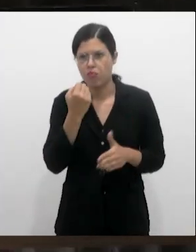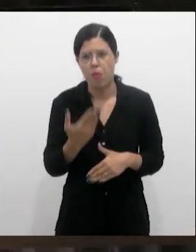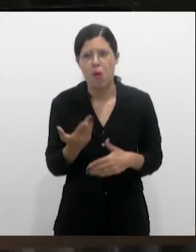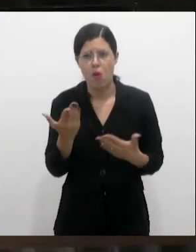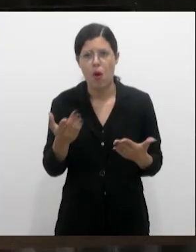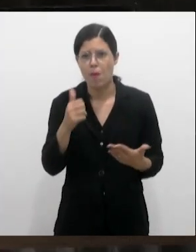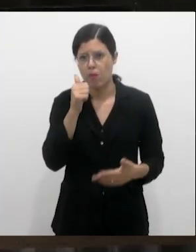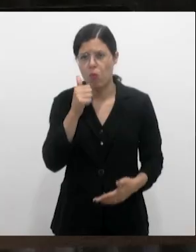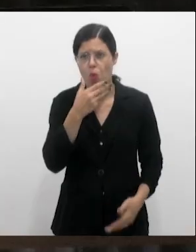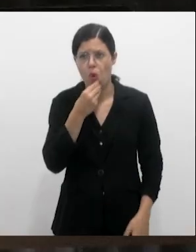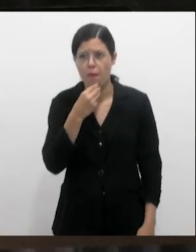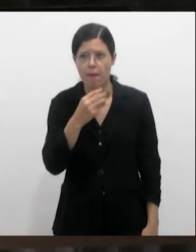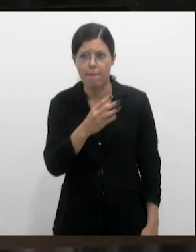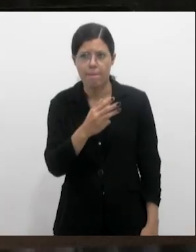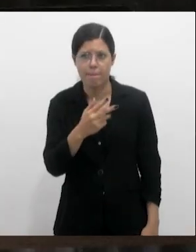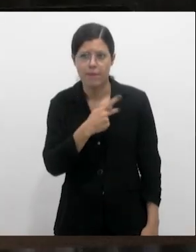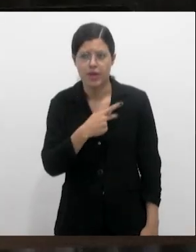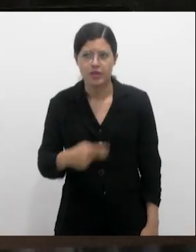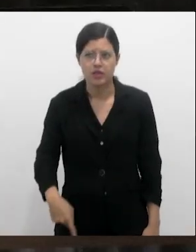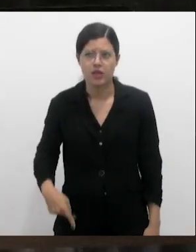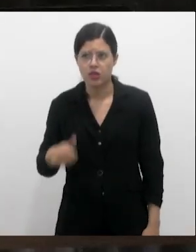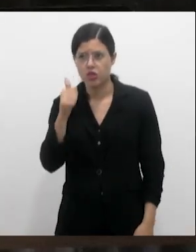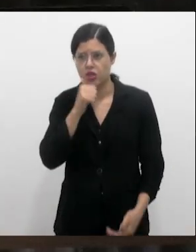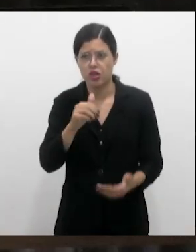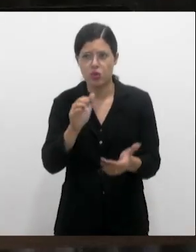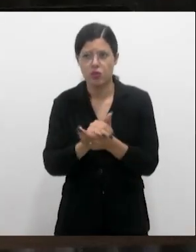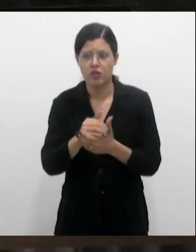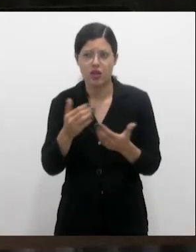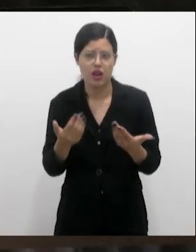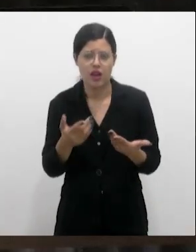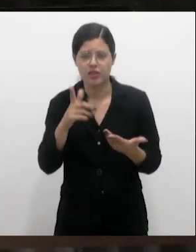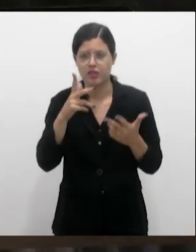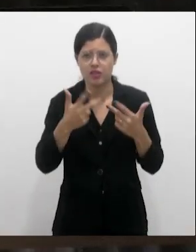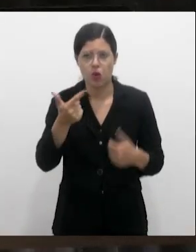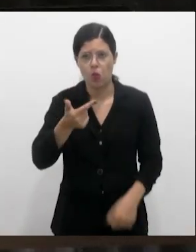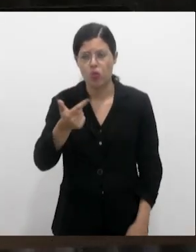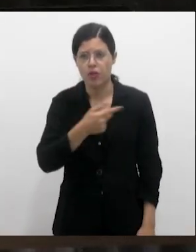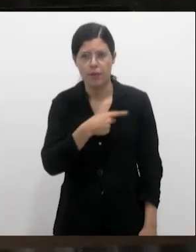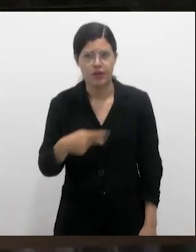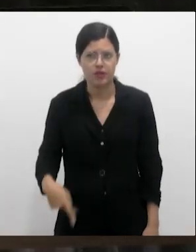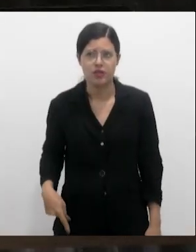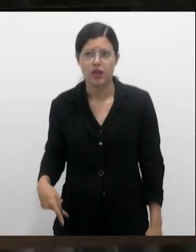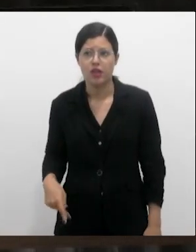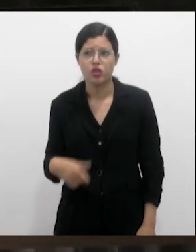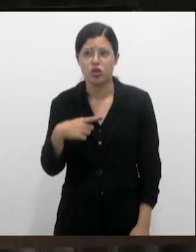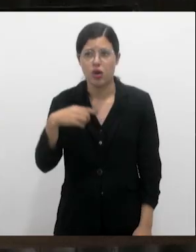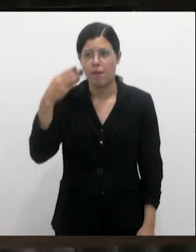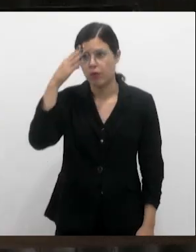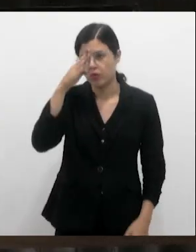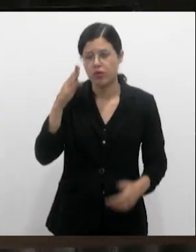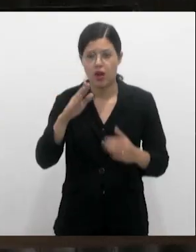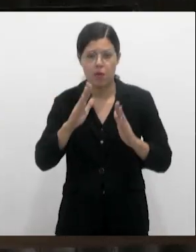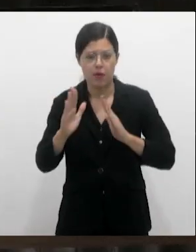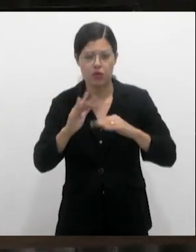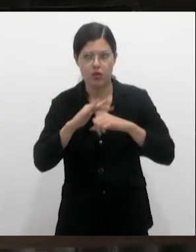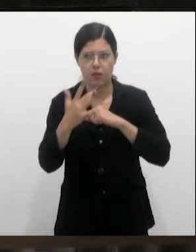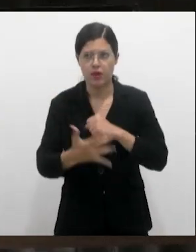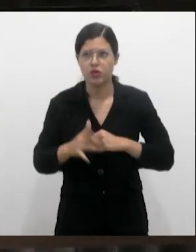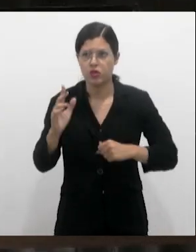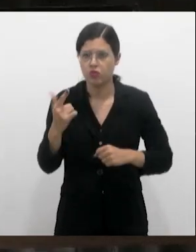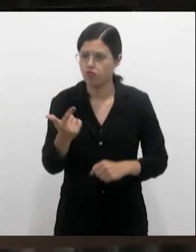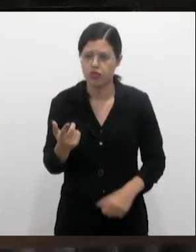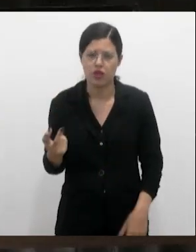virou co-presidente. Mas a gente tem que aprender mesmo. A gente tinha Bolsonaro no poder, em plena pandemia, que deu tudo certo, a gente não valorizou. A gente